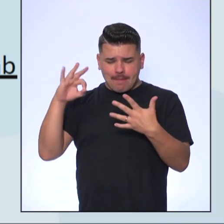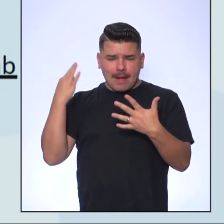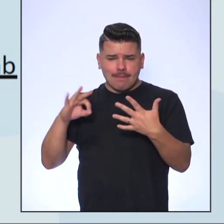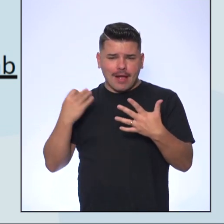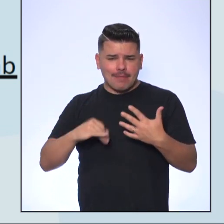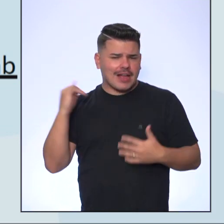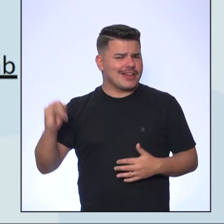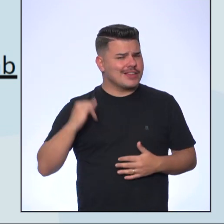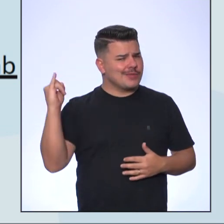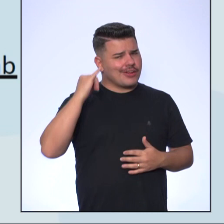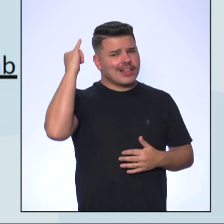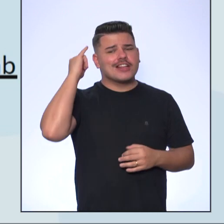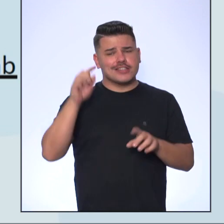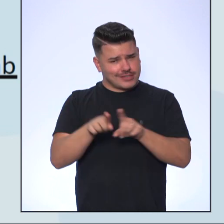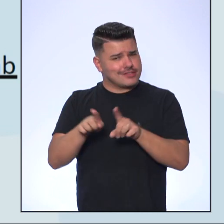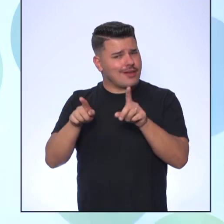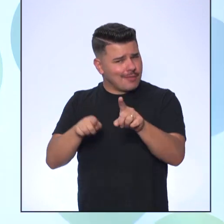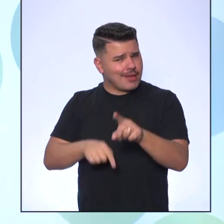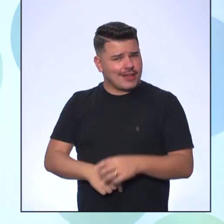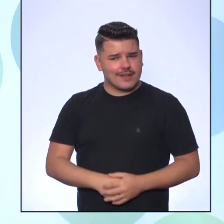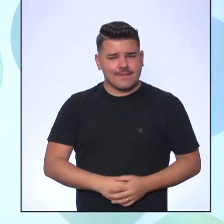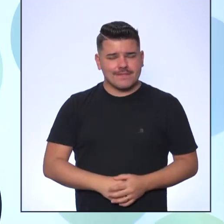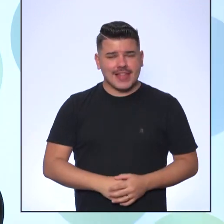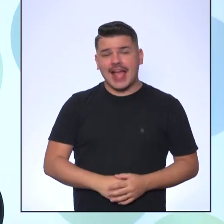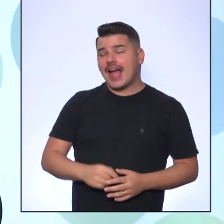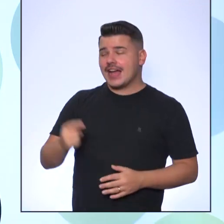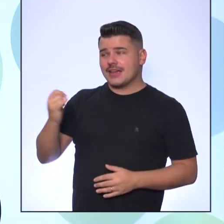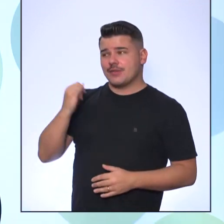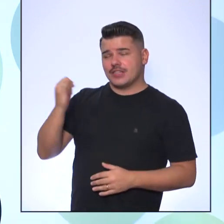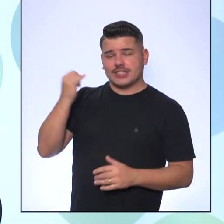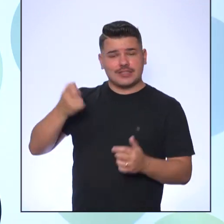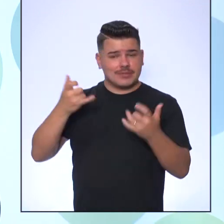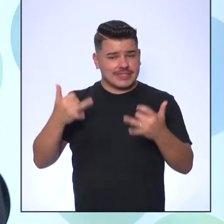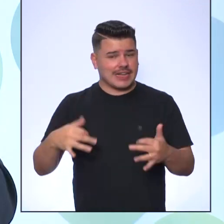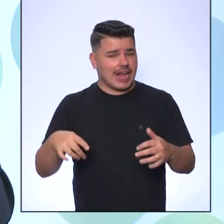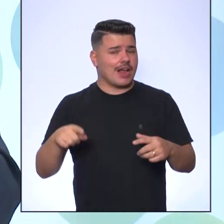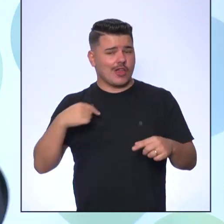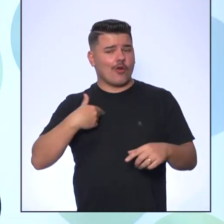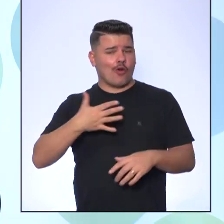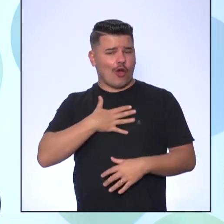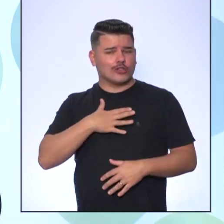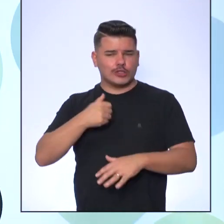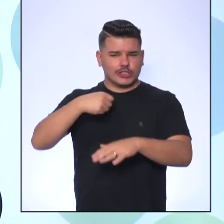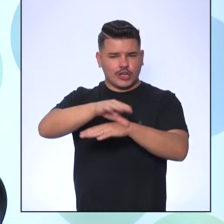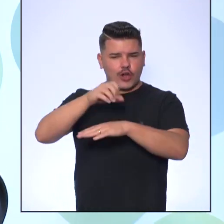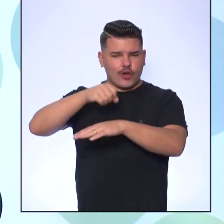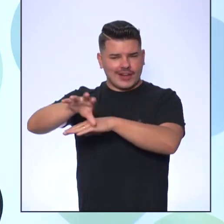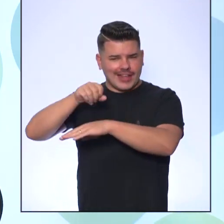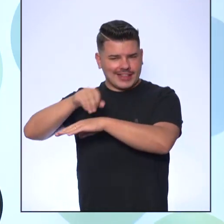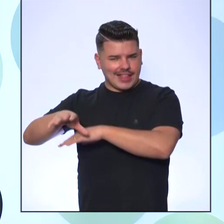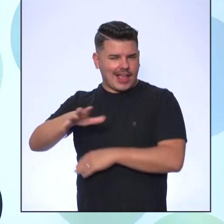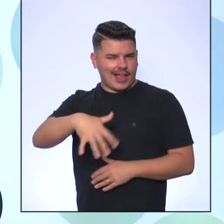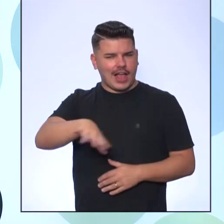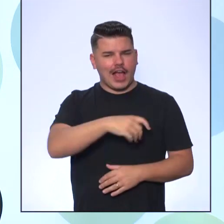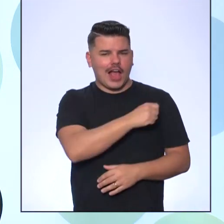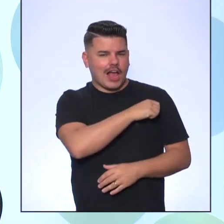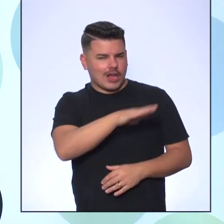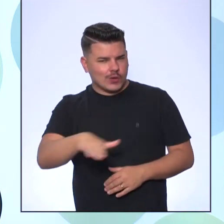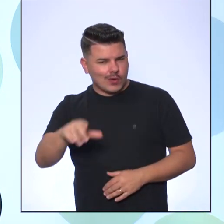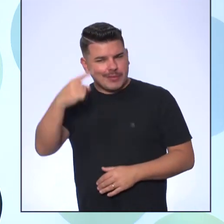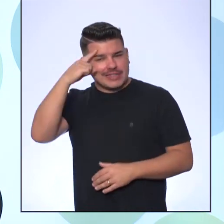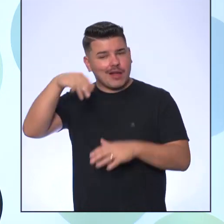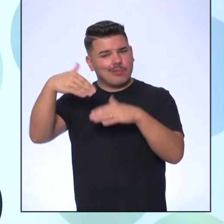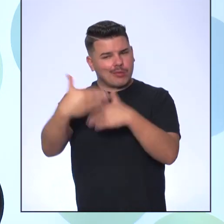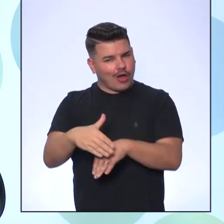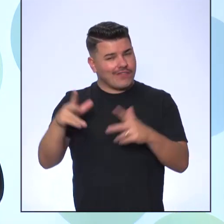importante. Exatamente, secretário. E eu destacaria assim que eu costumo orientar os meus alunos de que uma preparação para uma prova com o